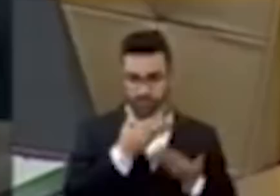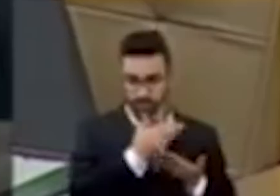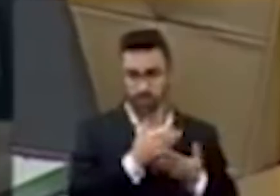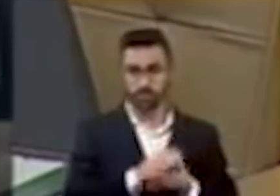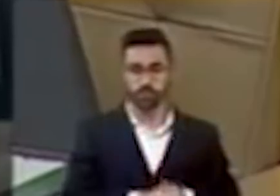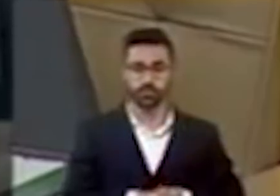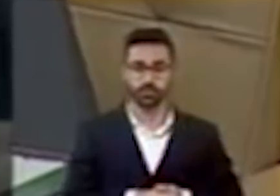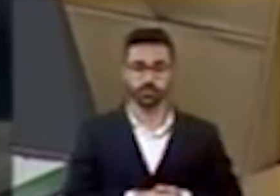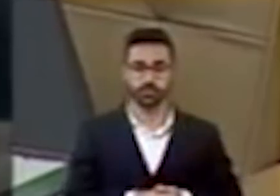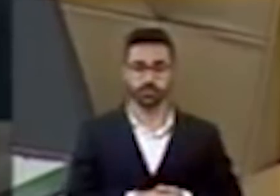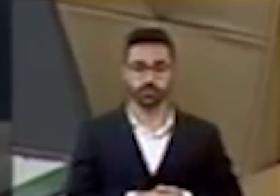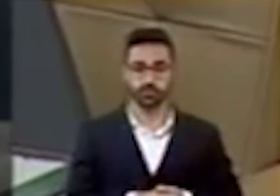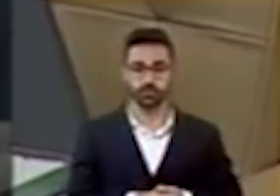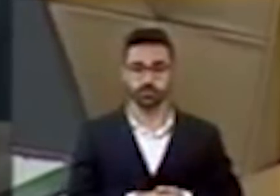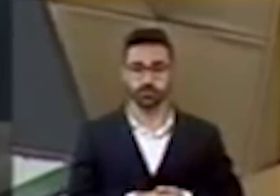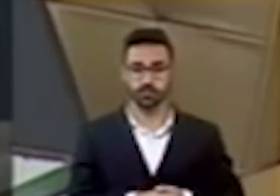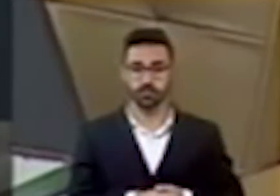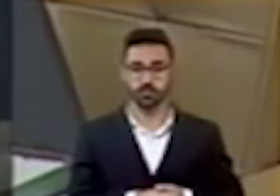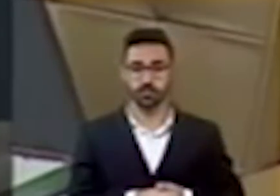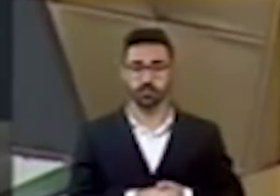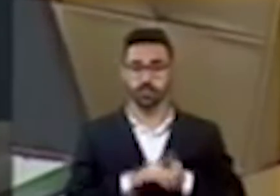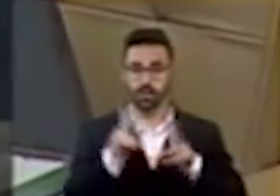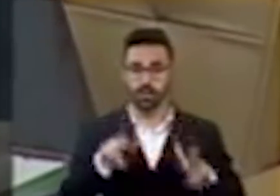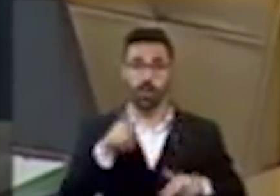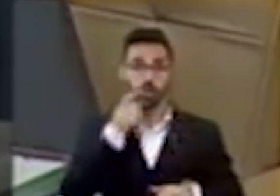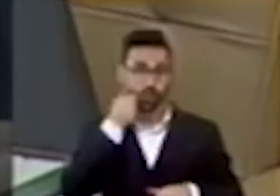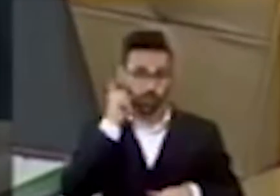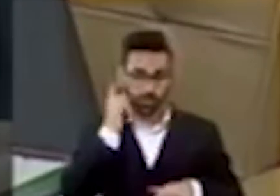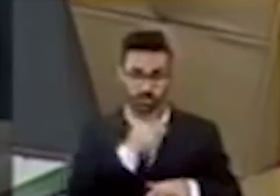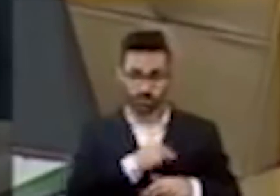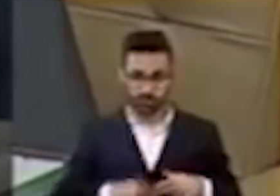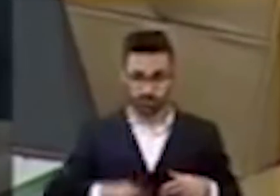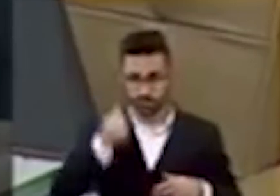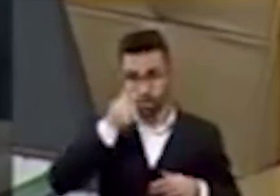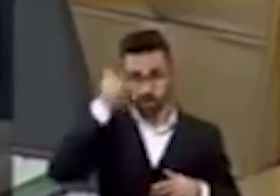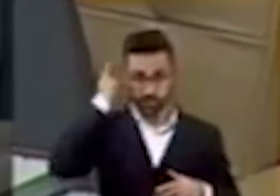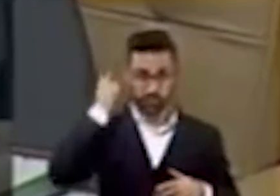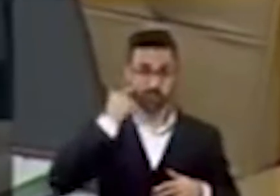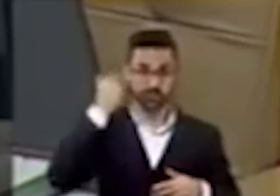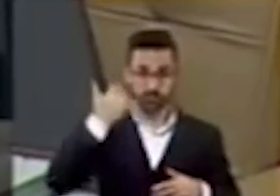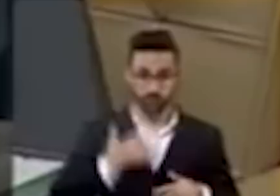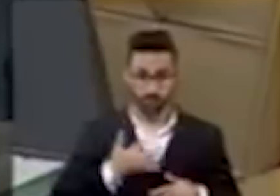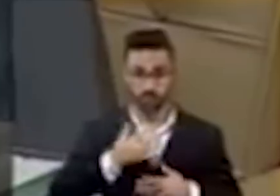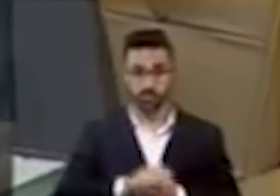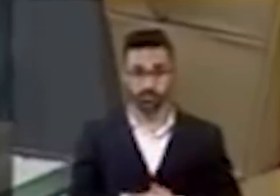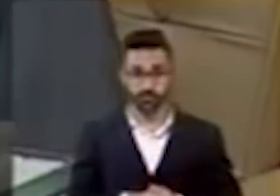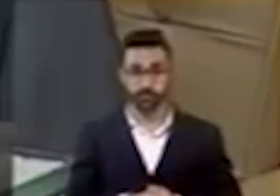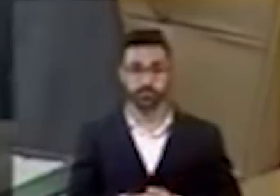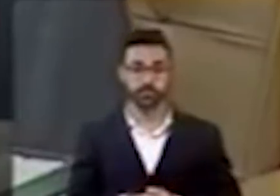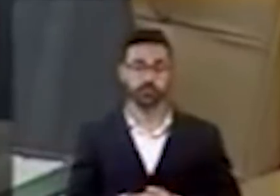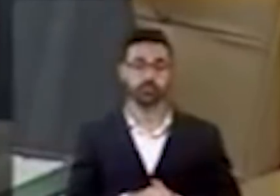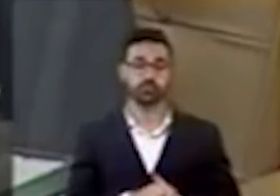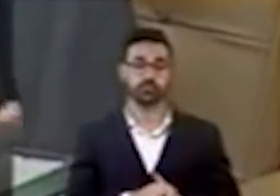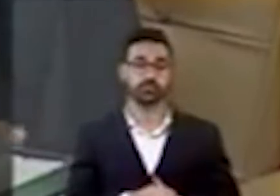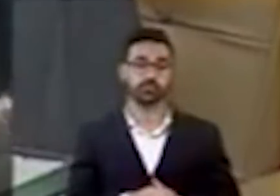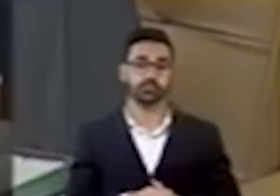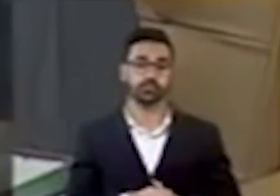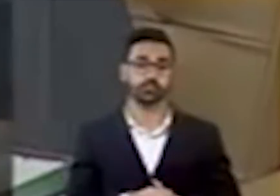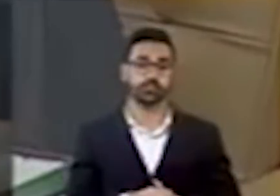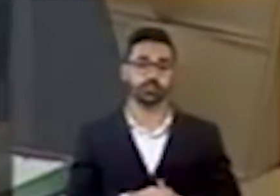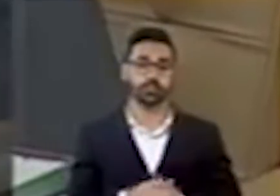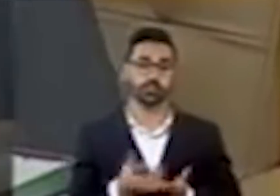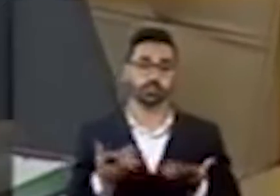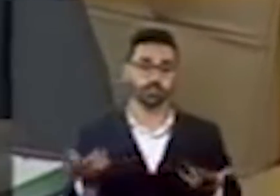de poderes, como ontem destacou com propriedade o ministro Alexandre de Moraes, e aqui seria uma modalidade de contrapeso do